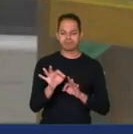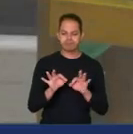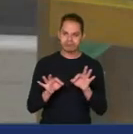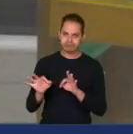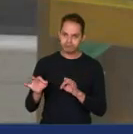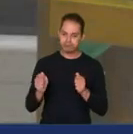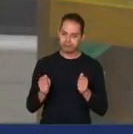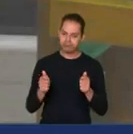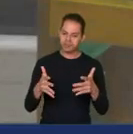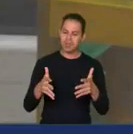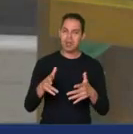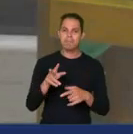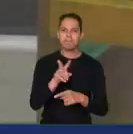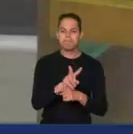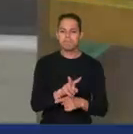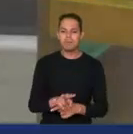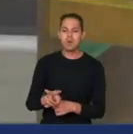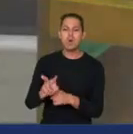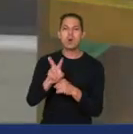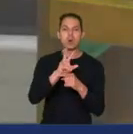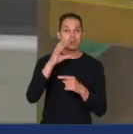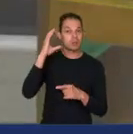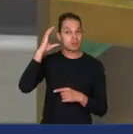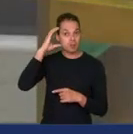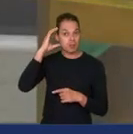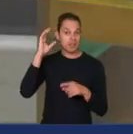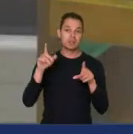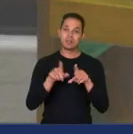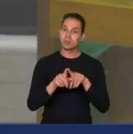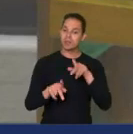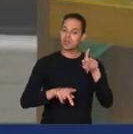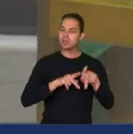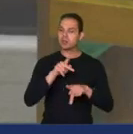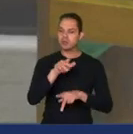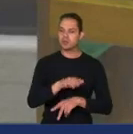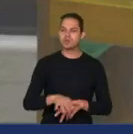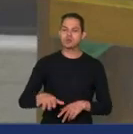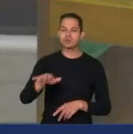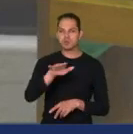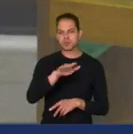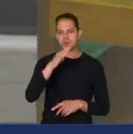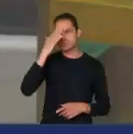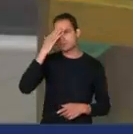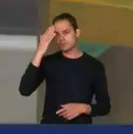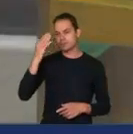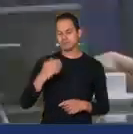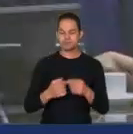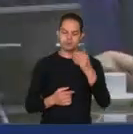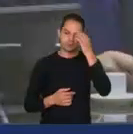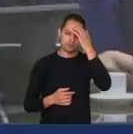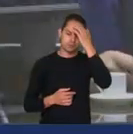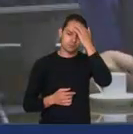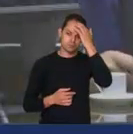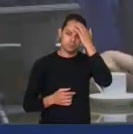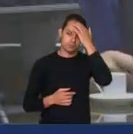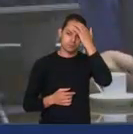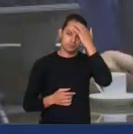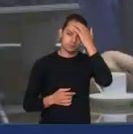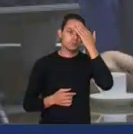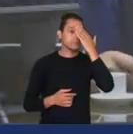para proteger Cuiabá e o povo cuiabano de tanto desmando. Muito obrigado. Muito